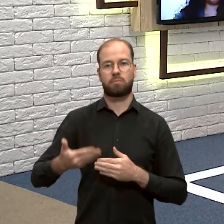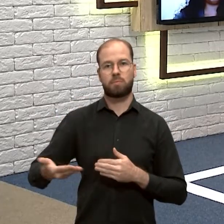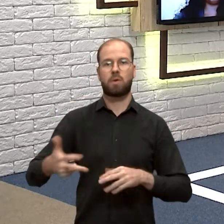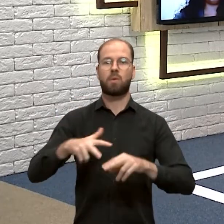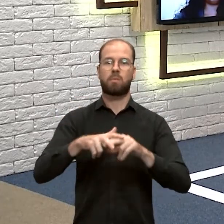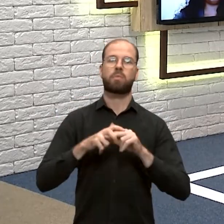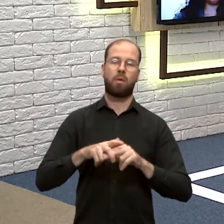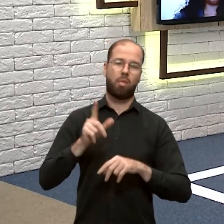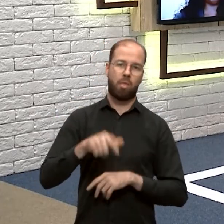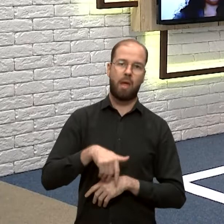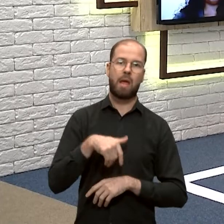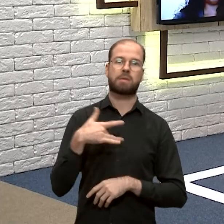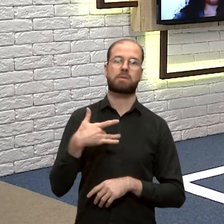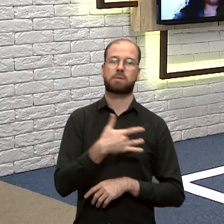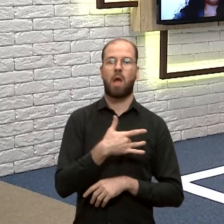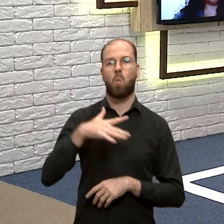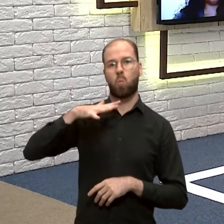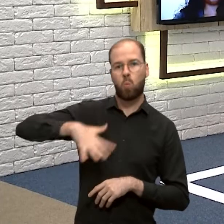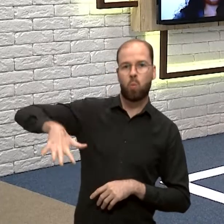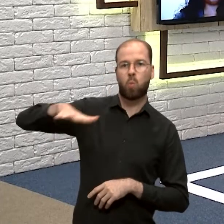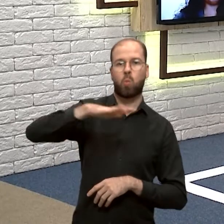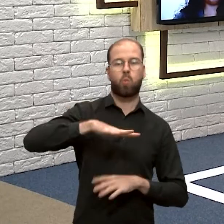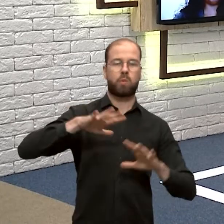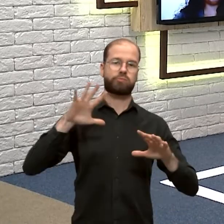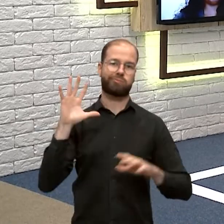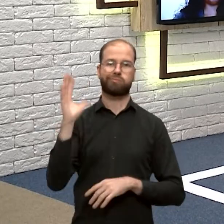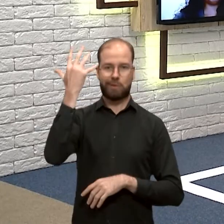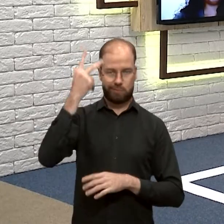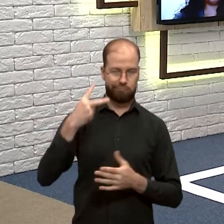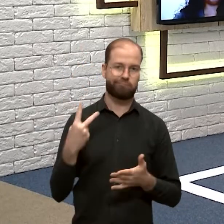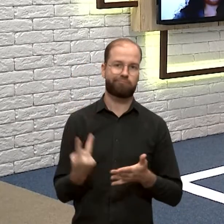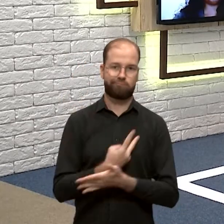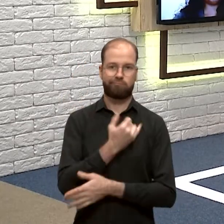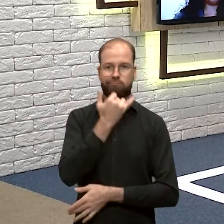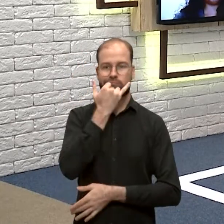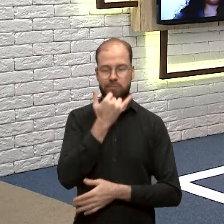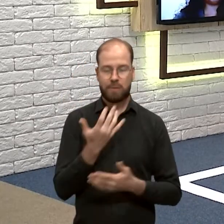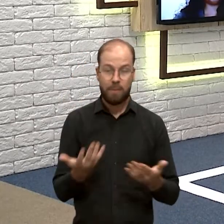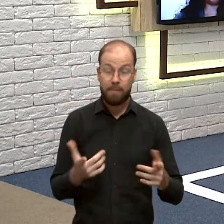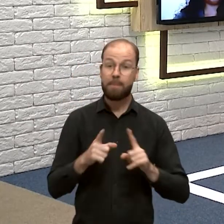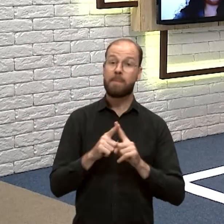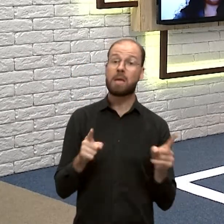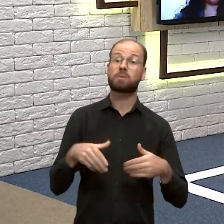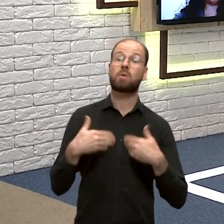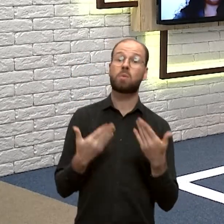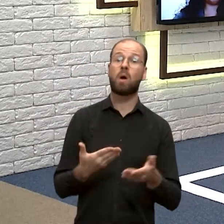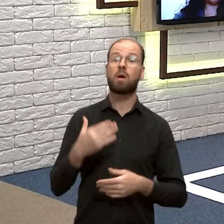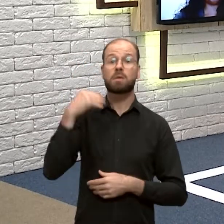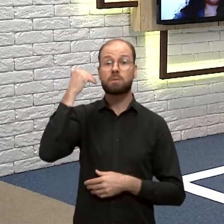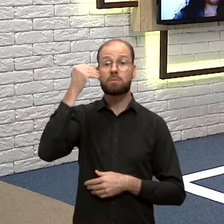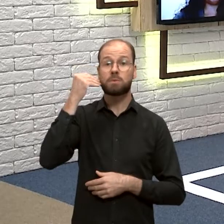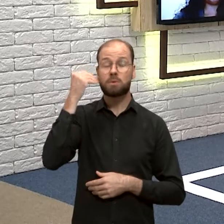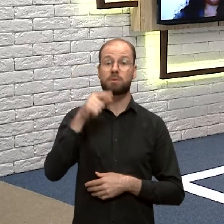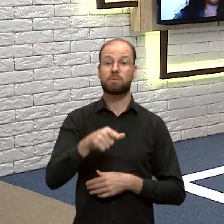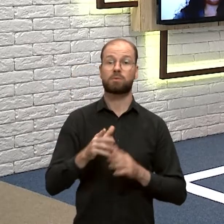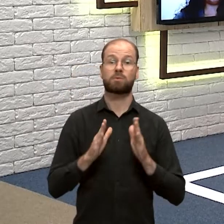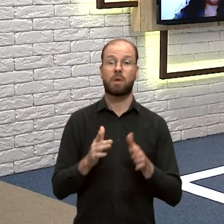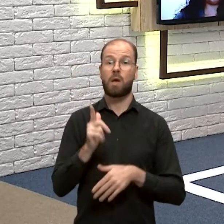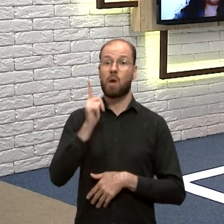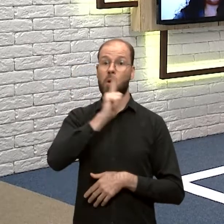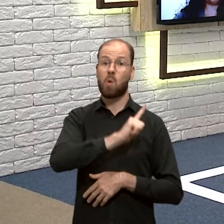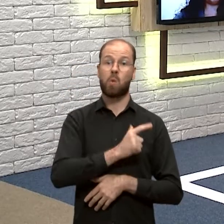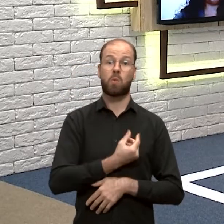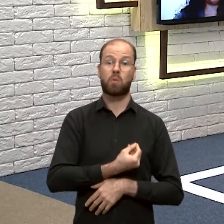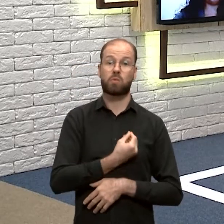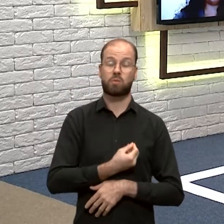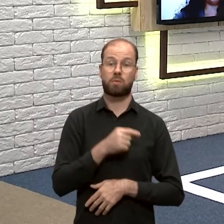saúde pública tão dramática quanto essa, mas quais as experiências você tem conseguido